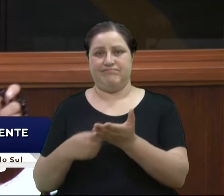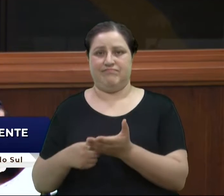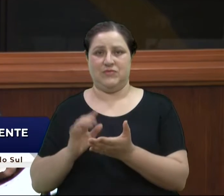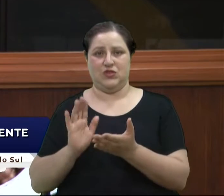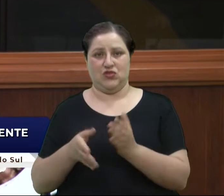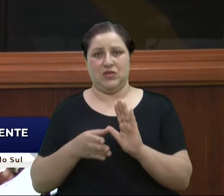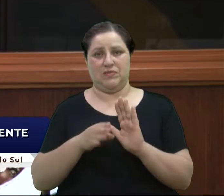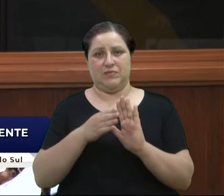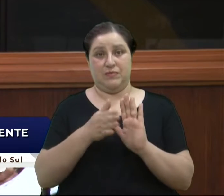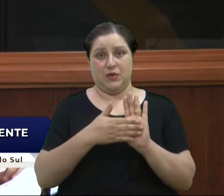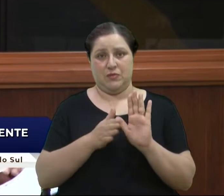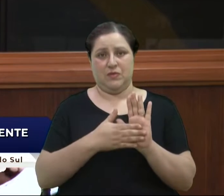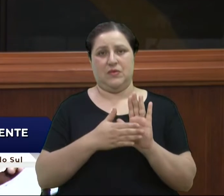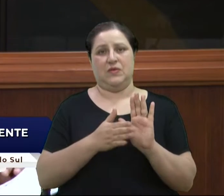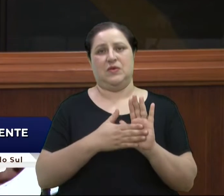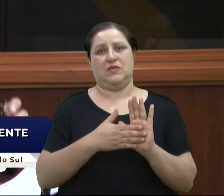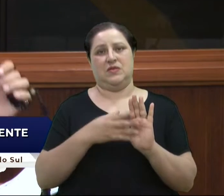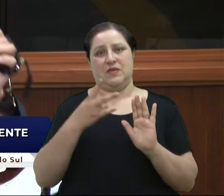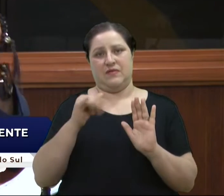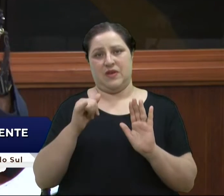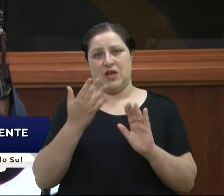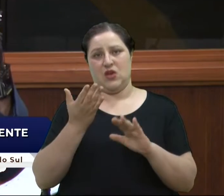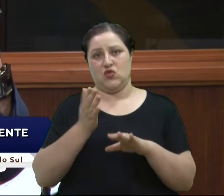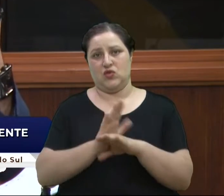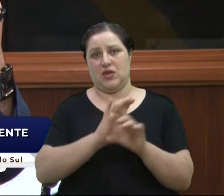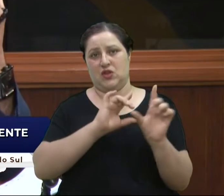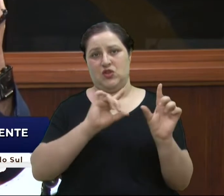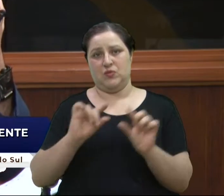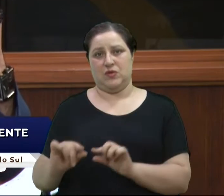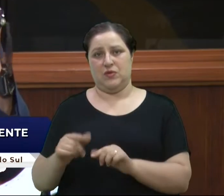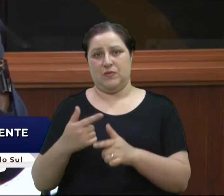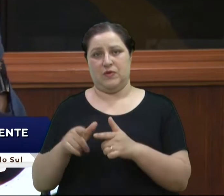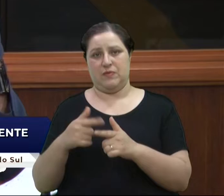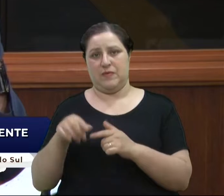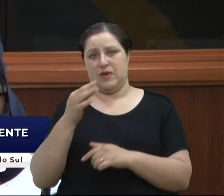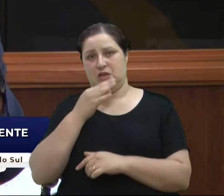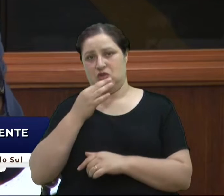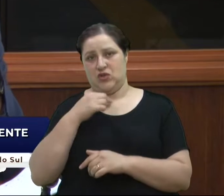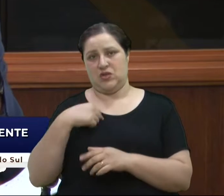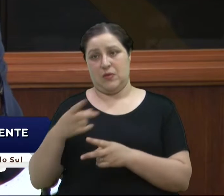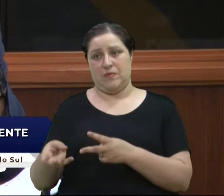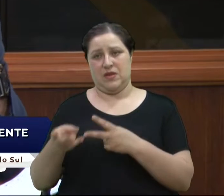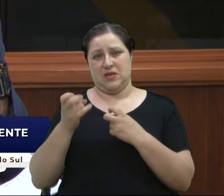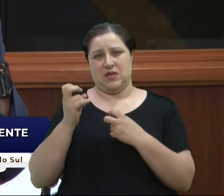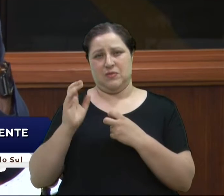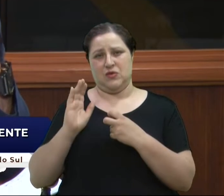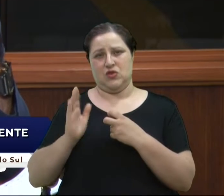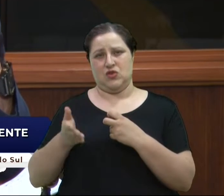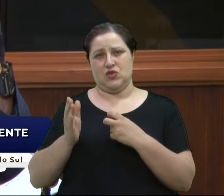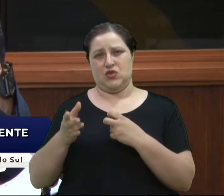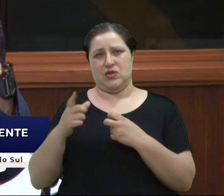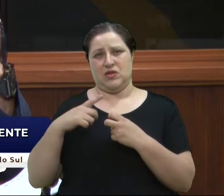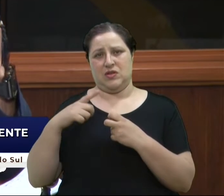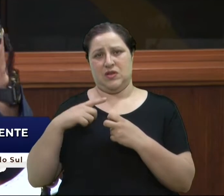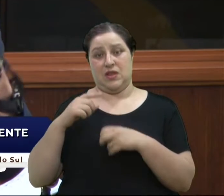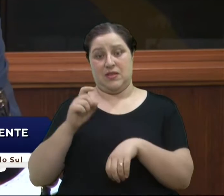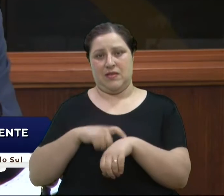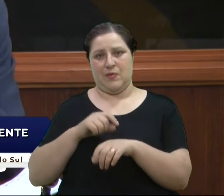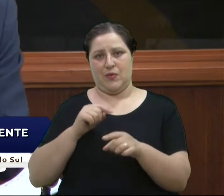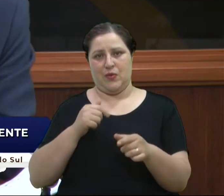que de fato a gente possa vir ajudar a minimizar esses problemas de Caxias, que eu percebo que estão a pouco prazo a gente não vai